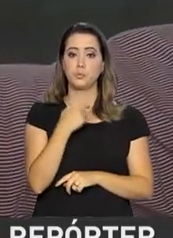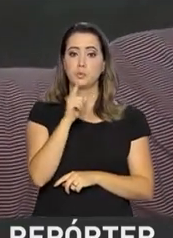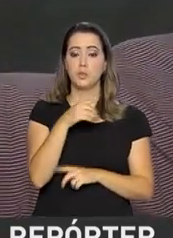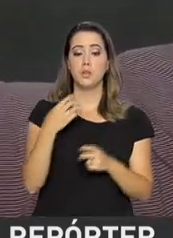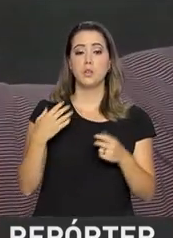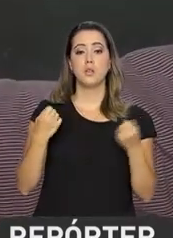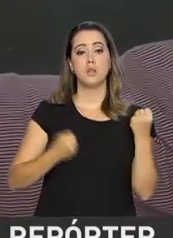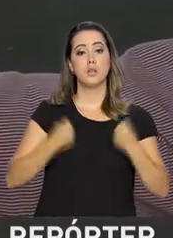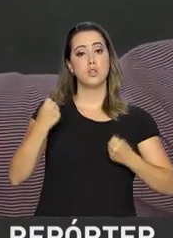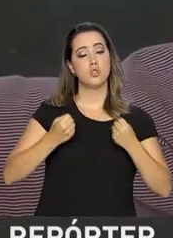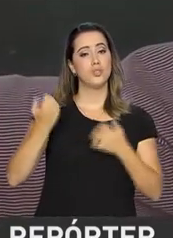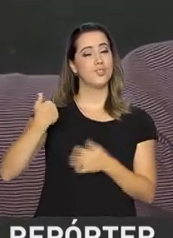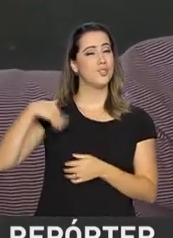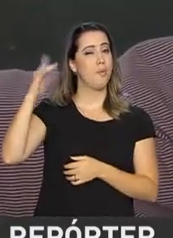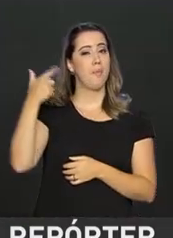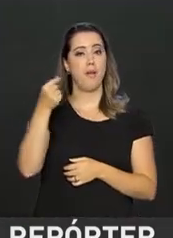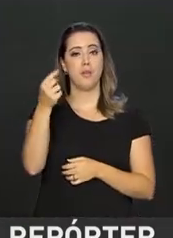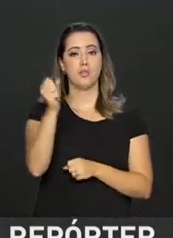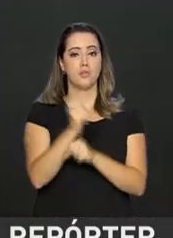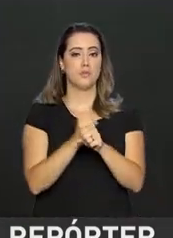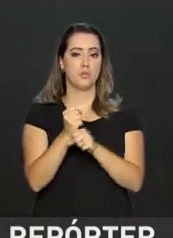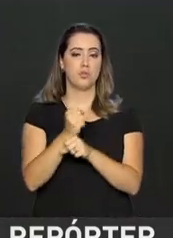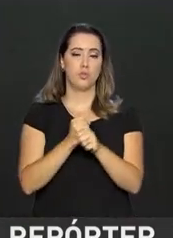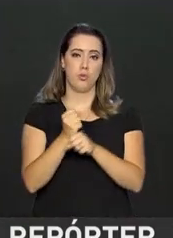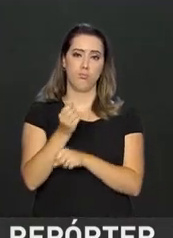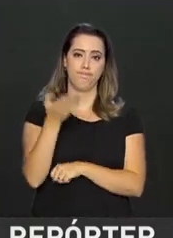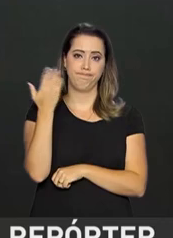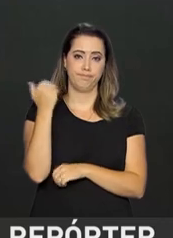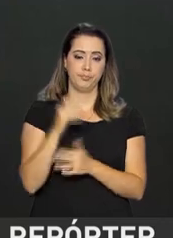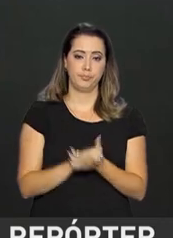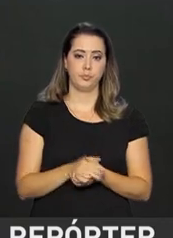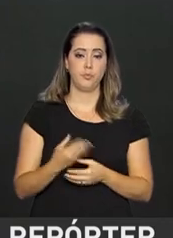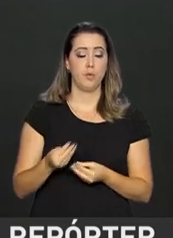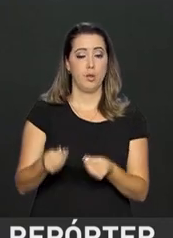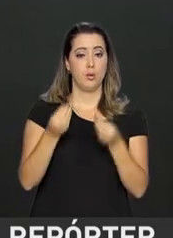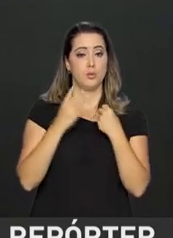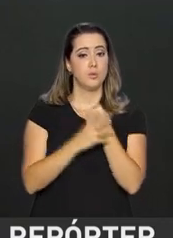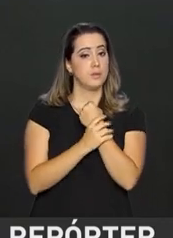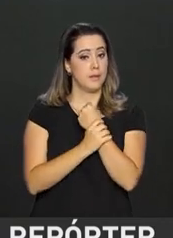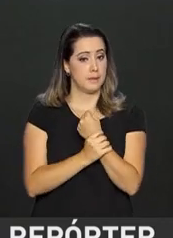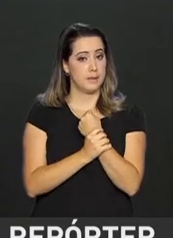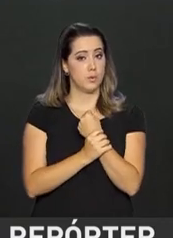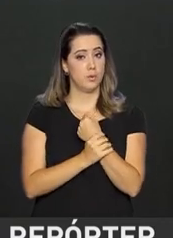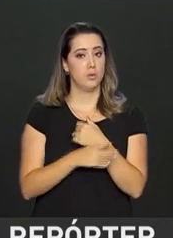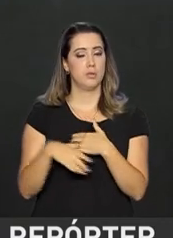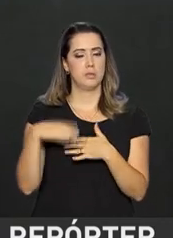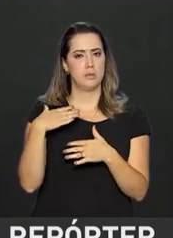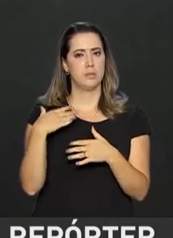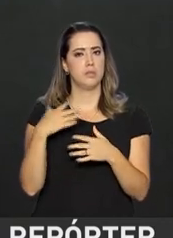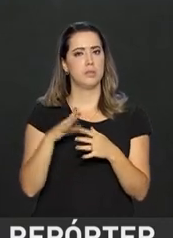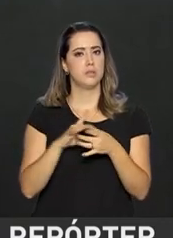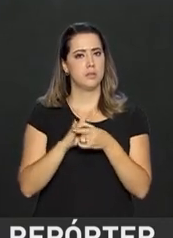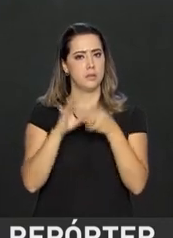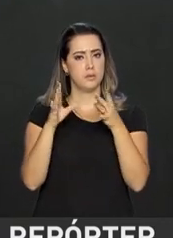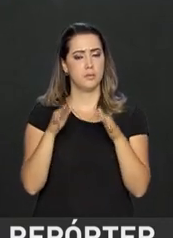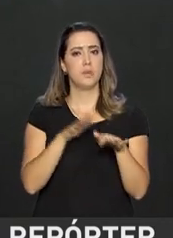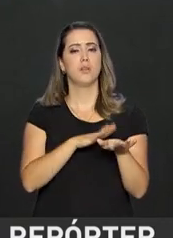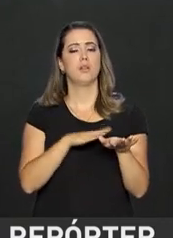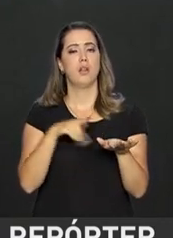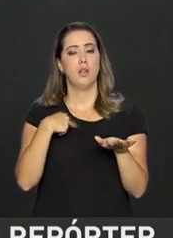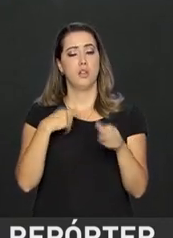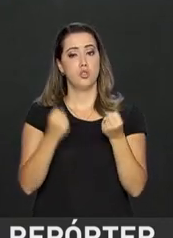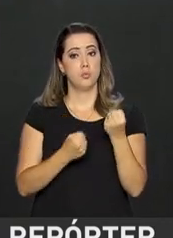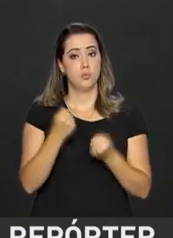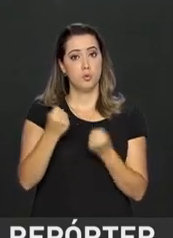é motorista há mais de 20 anos. Vai nos trazer mais segurança no trânsito, confiança, liberdade no trânsito, né? Porque a